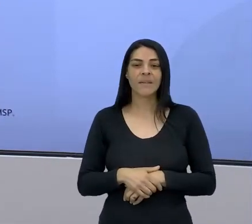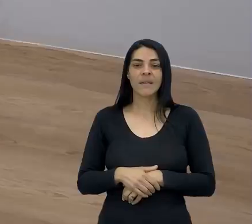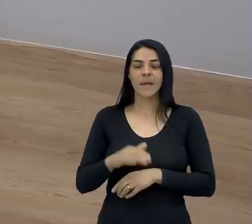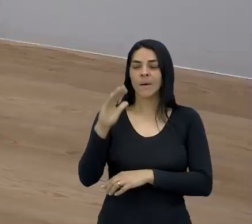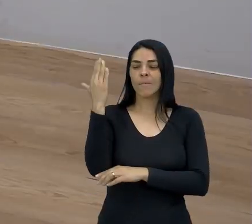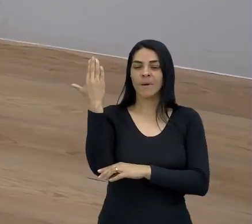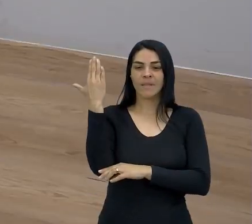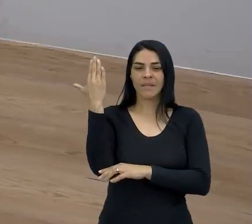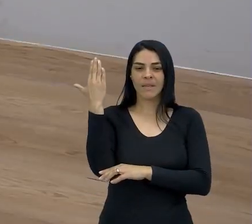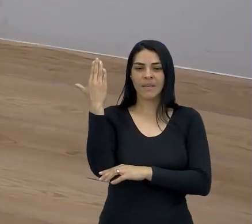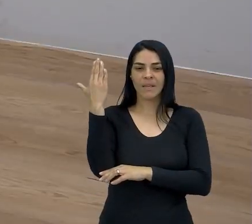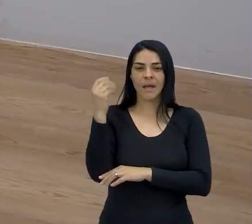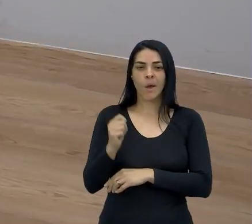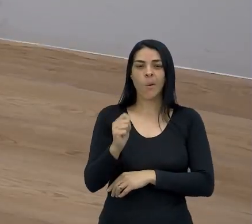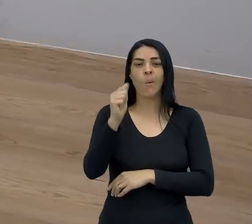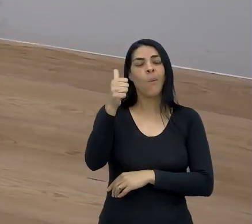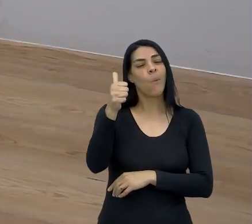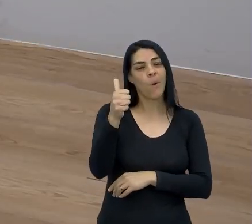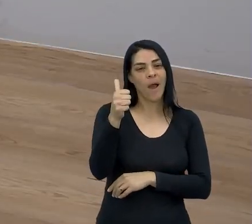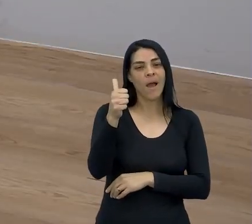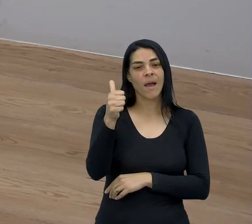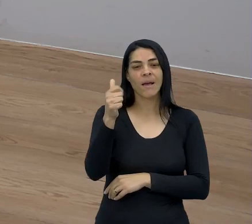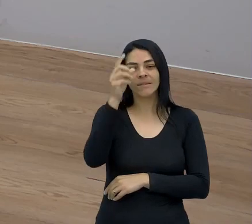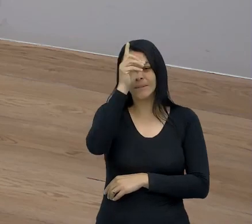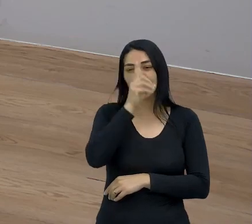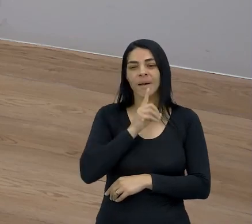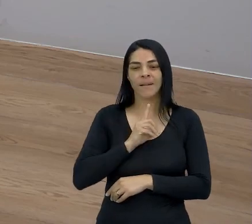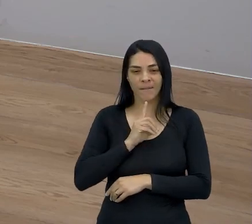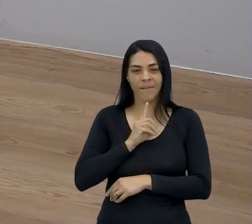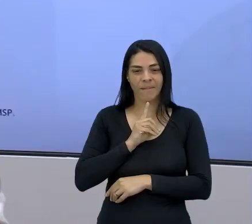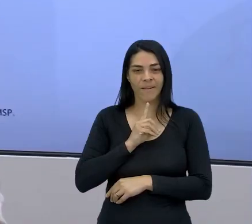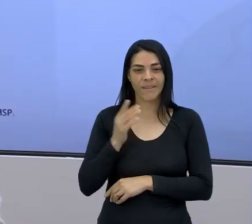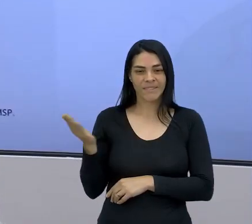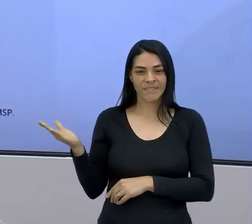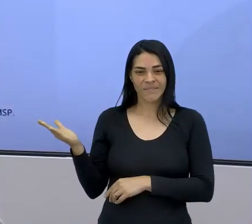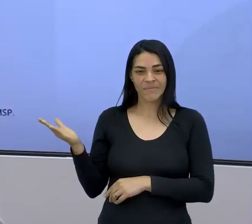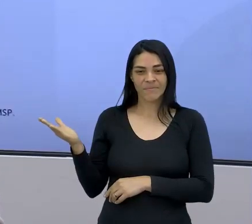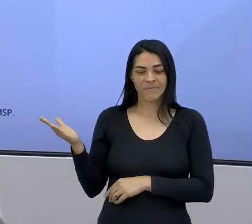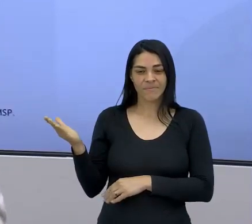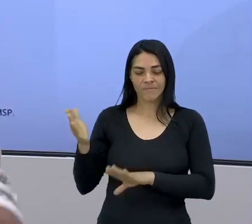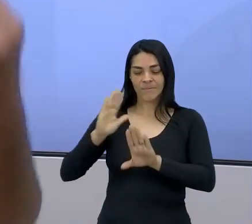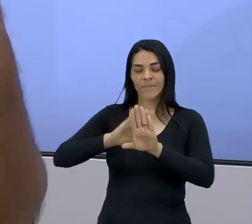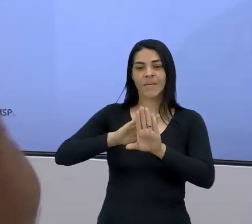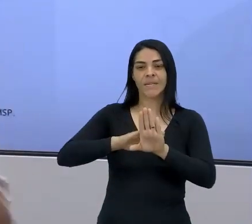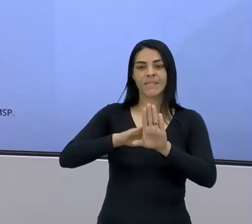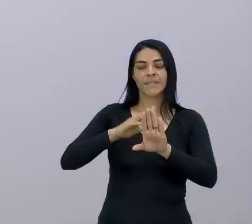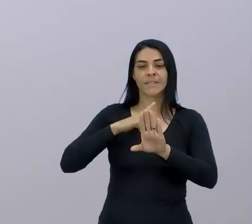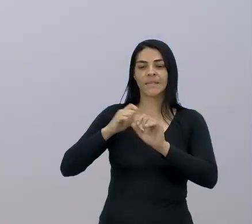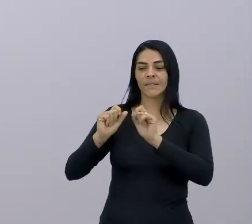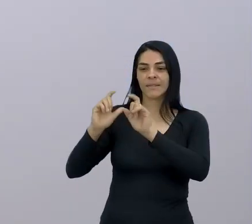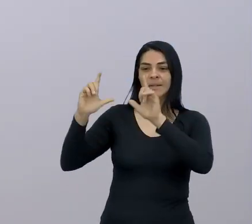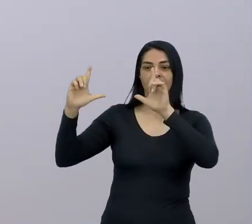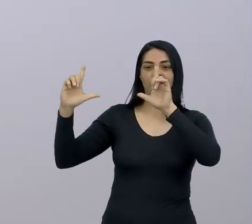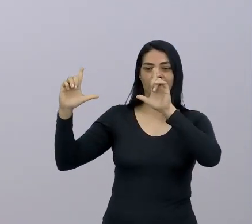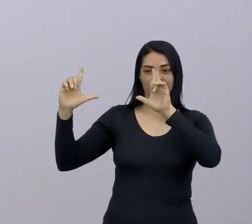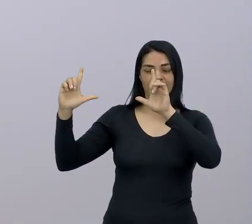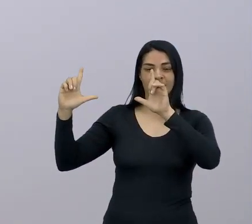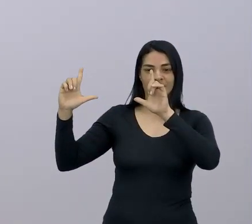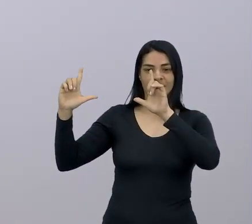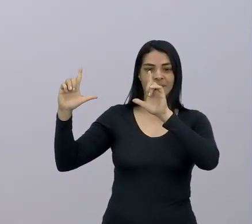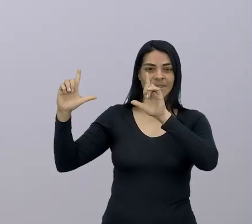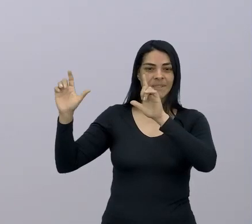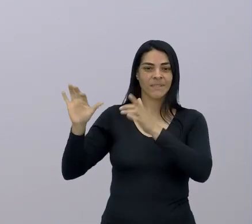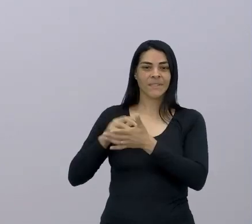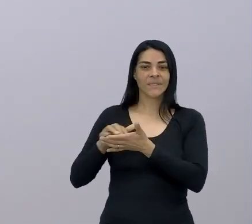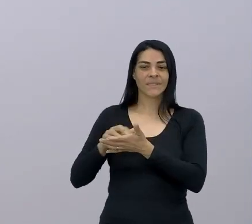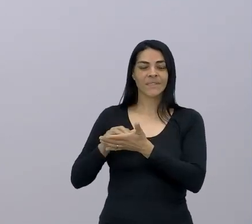mais amarelada, né? Olha aí, muito bem, olha que legal, né? Atrás de mim eu tenho também a lousa, né? Digital, que nós